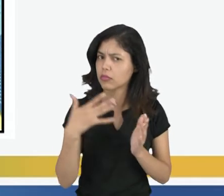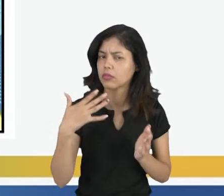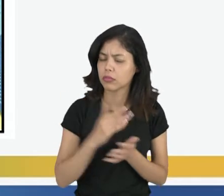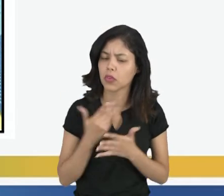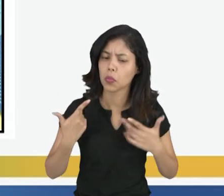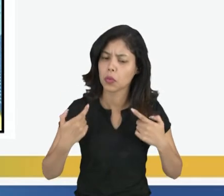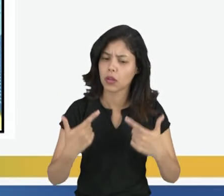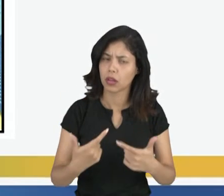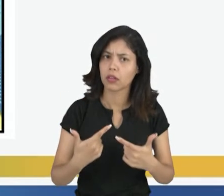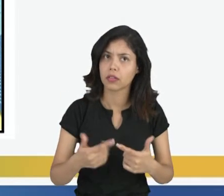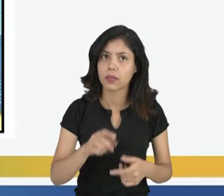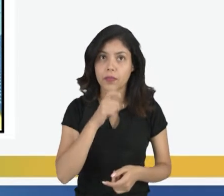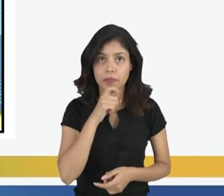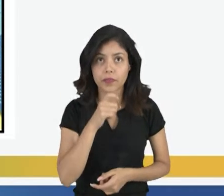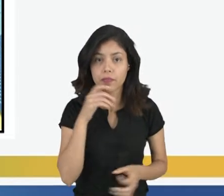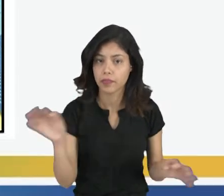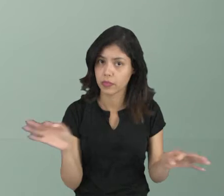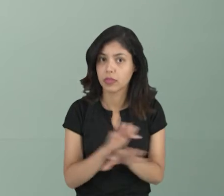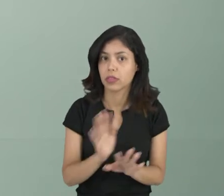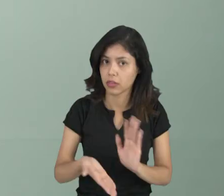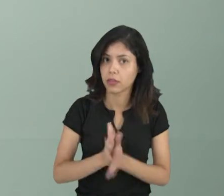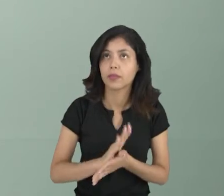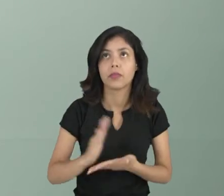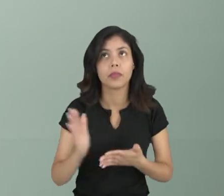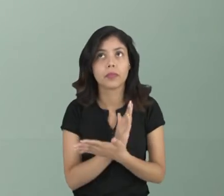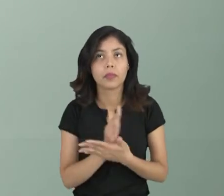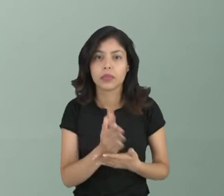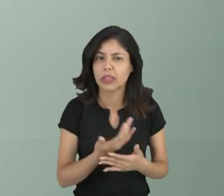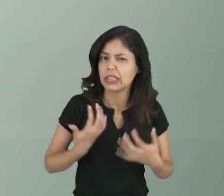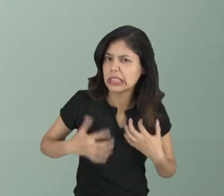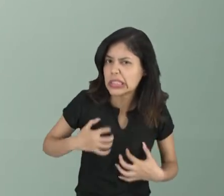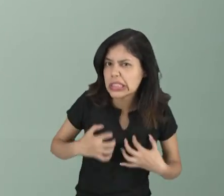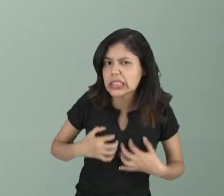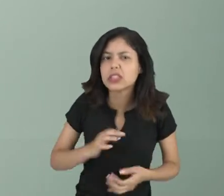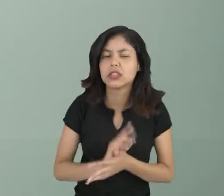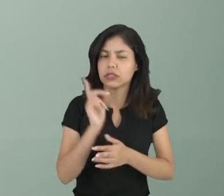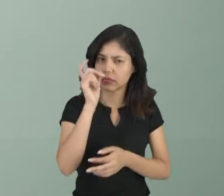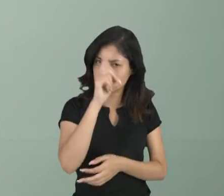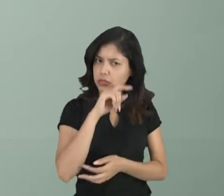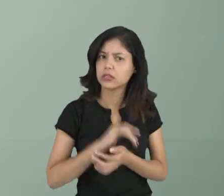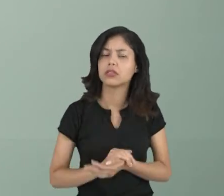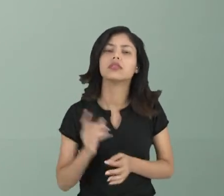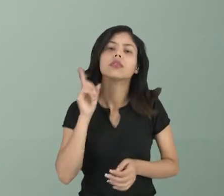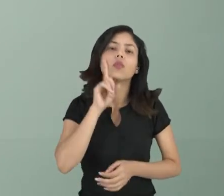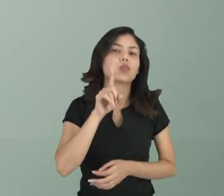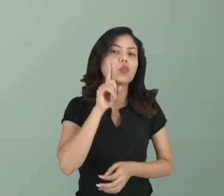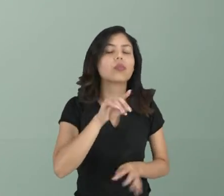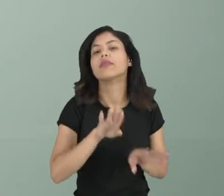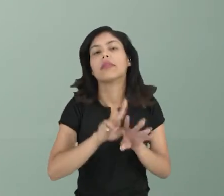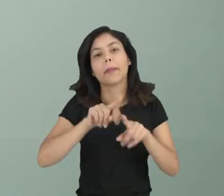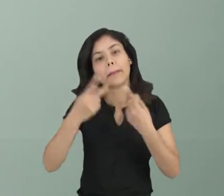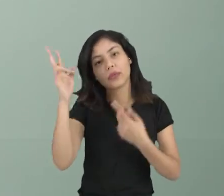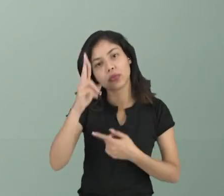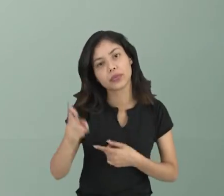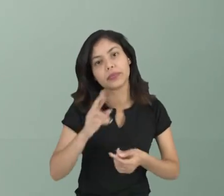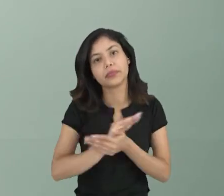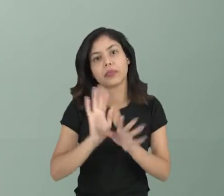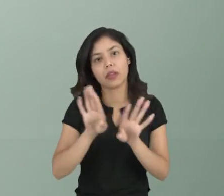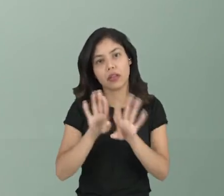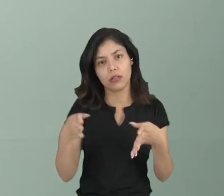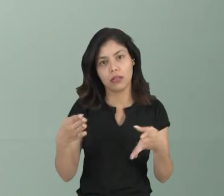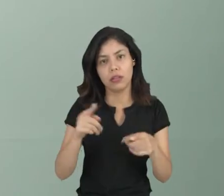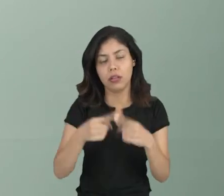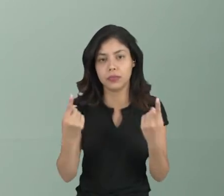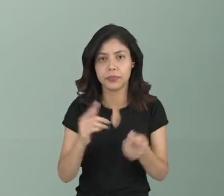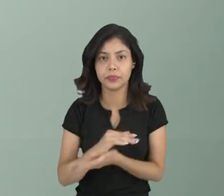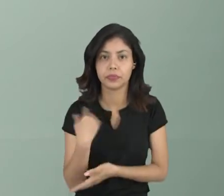como a Guerra Fria acabou, né, a gente tem algumas tensões diplomáticas, assim, entre Estados Unidos e Rússia, mas a gente,